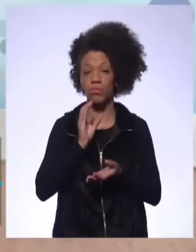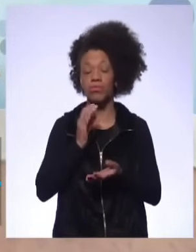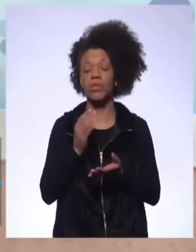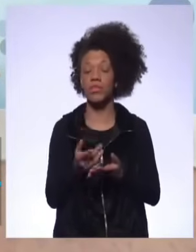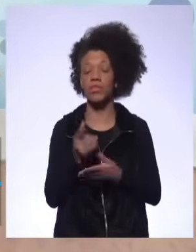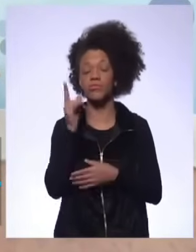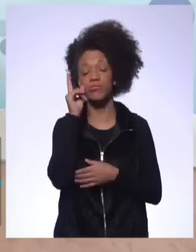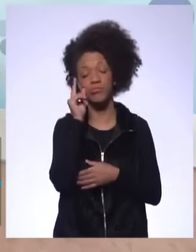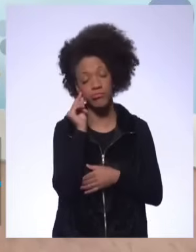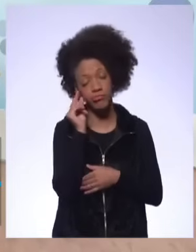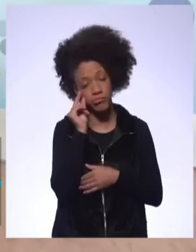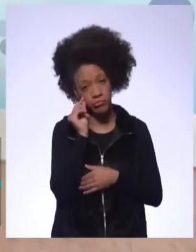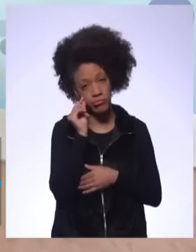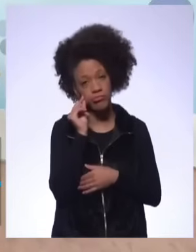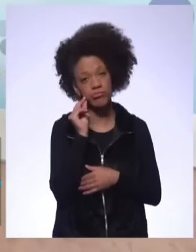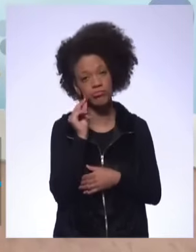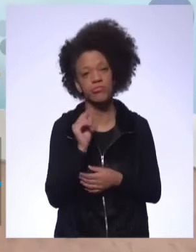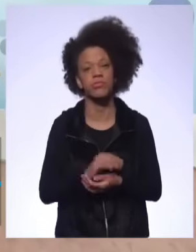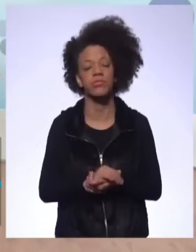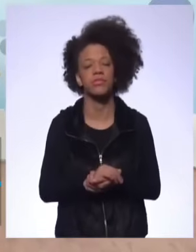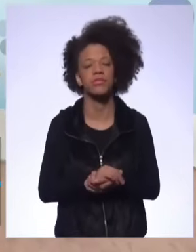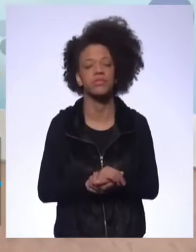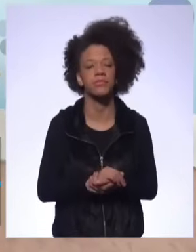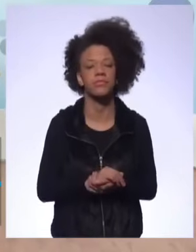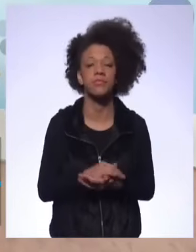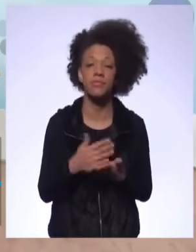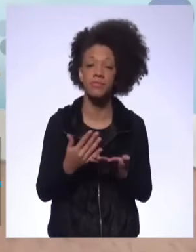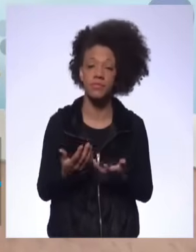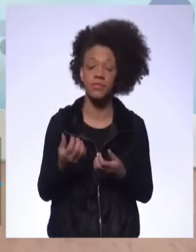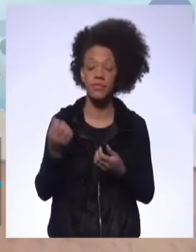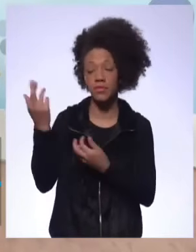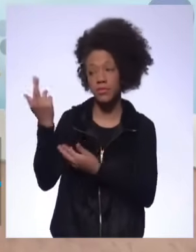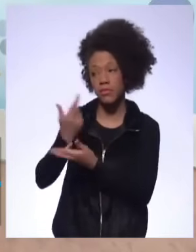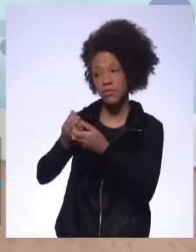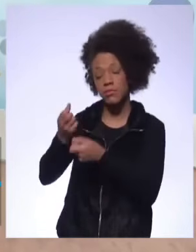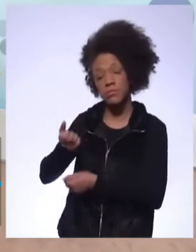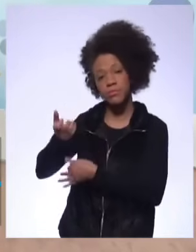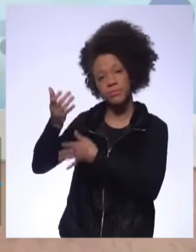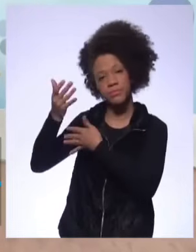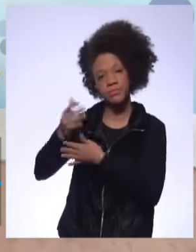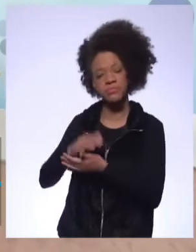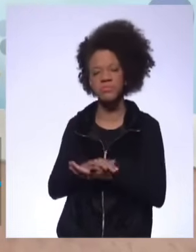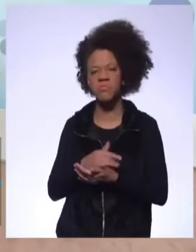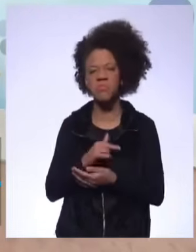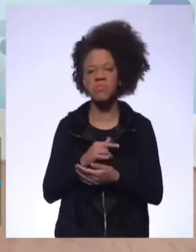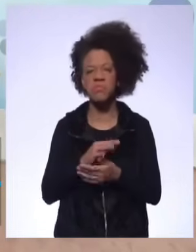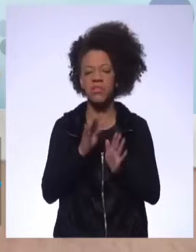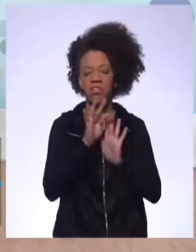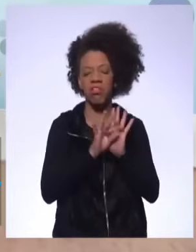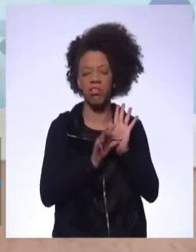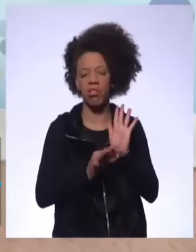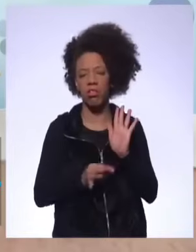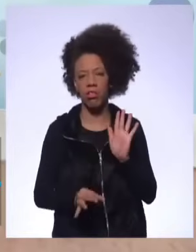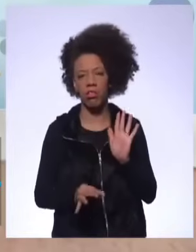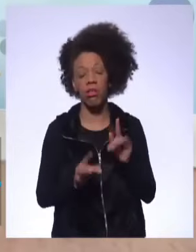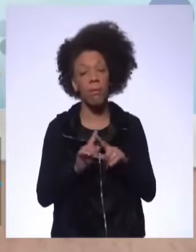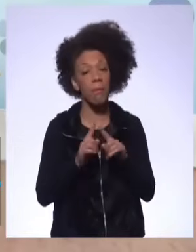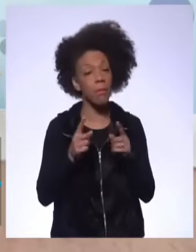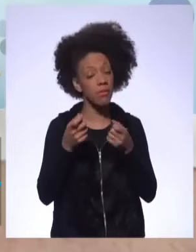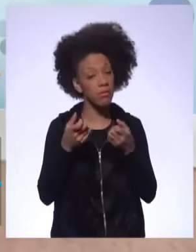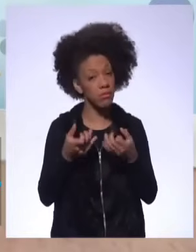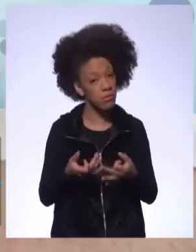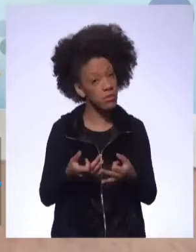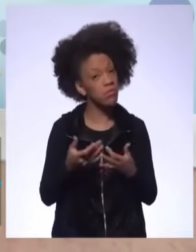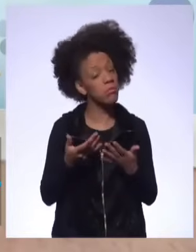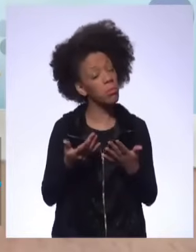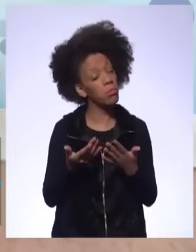dar mais sono. São essas contribuições. Não tem nenhum daqueles textos longos e tudo mais, mas a explicação